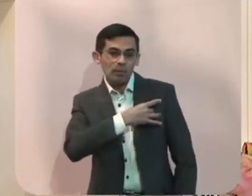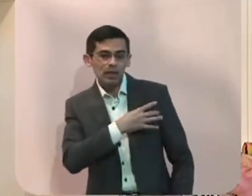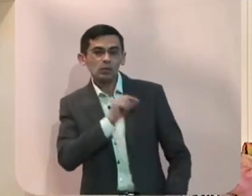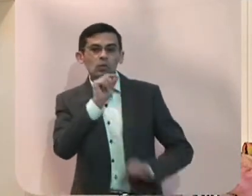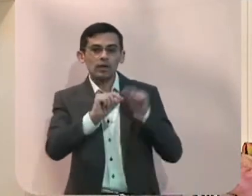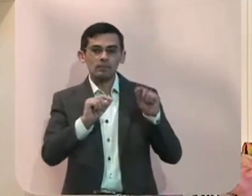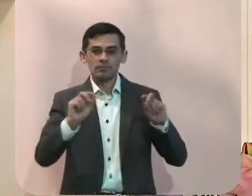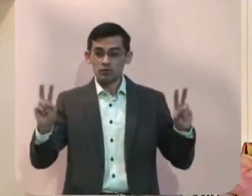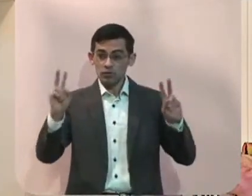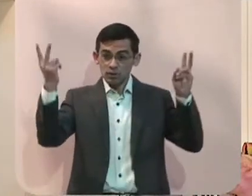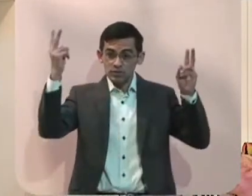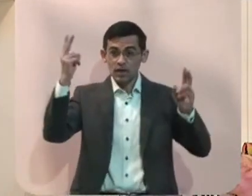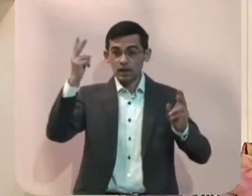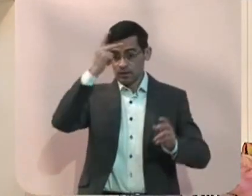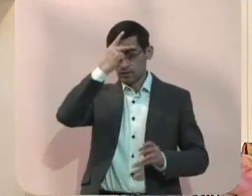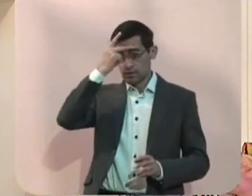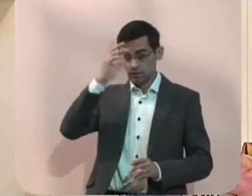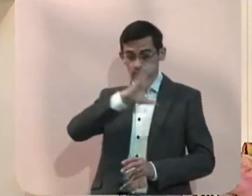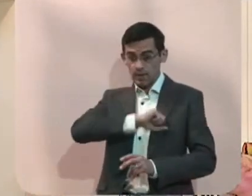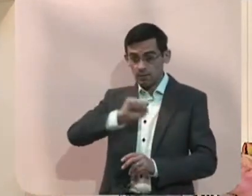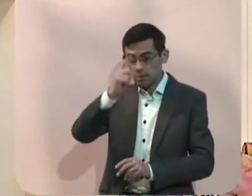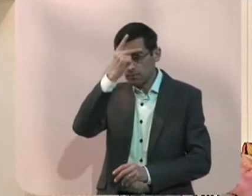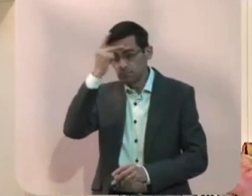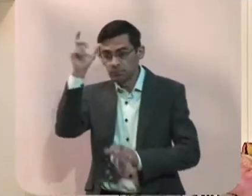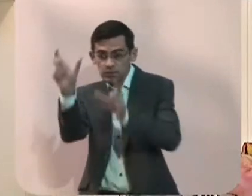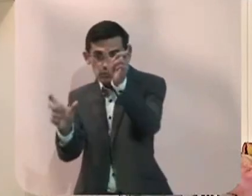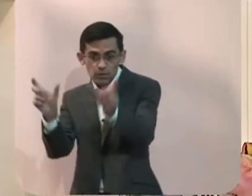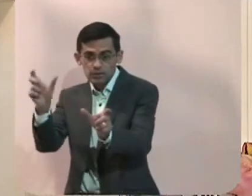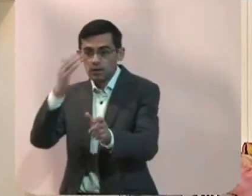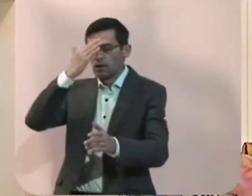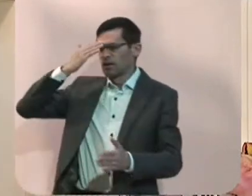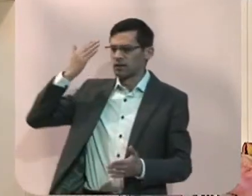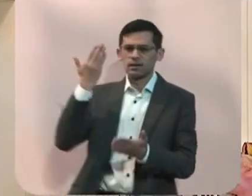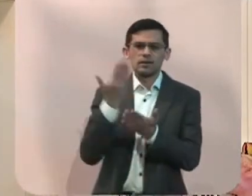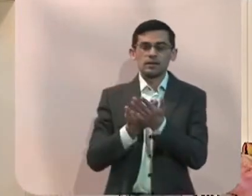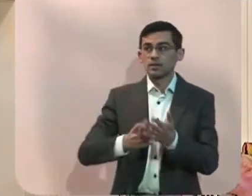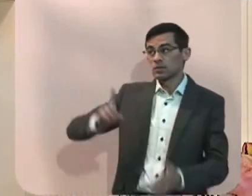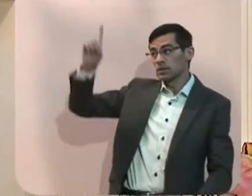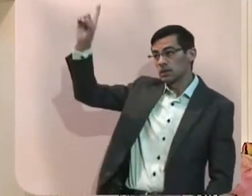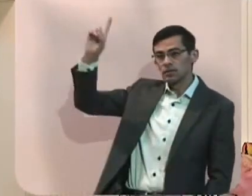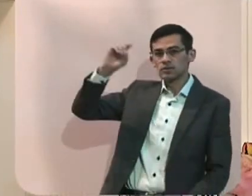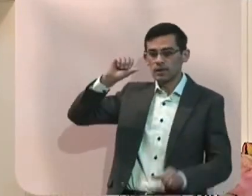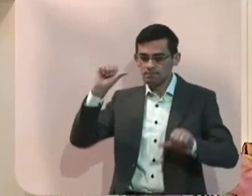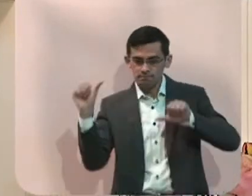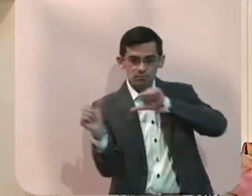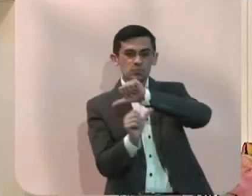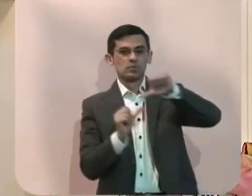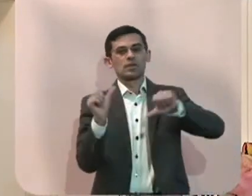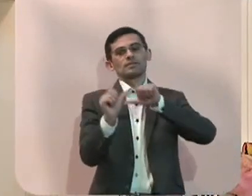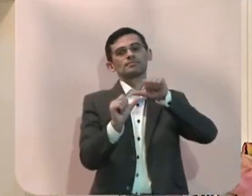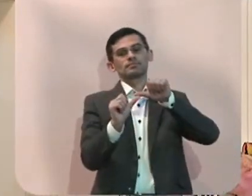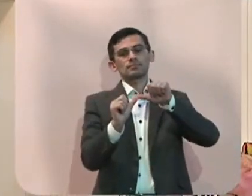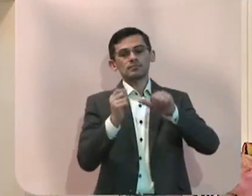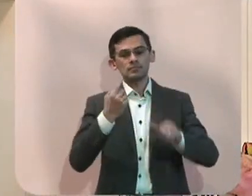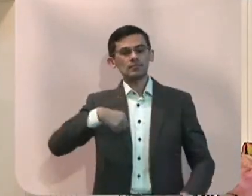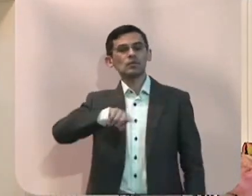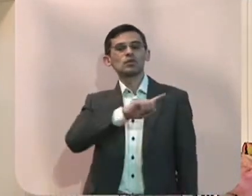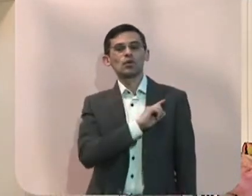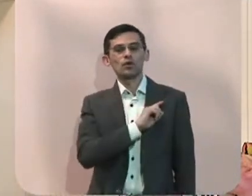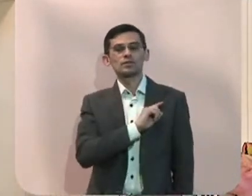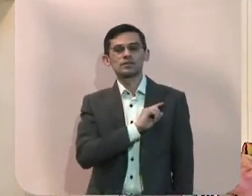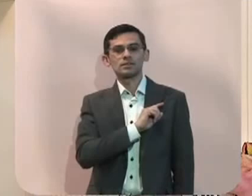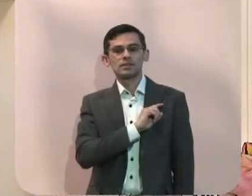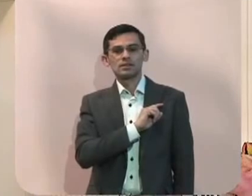tema valorizar e amar pessoas, crendo que o Senhor vai transformá-las. Nós não